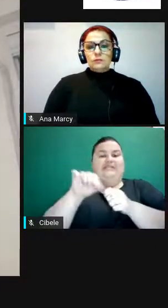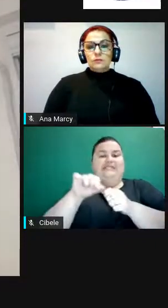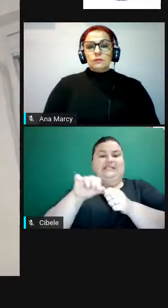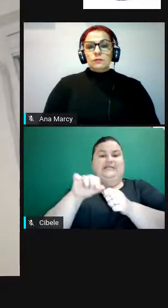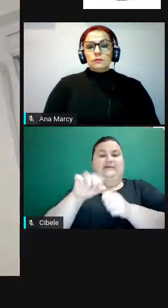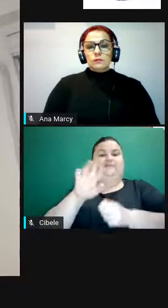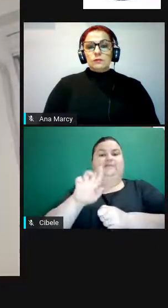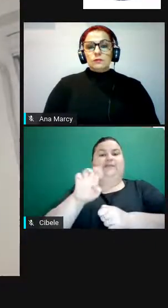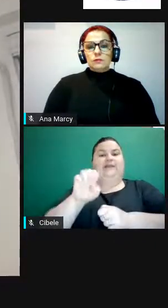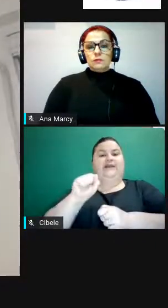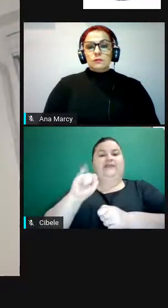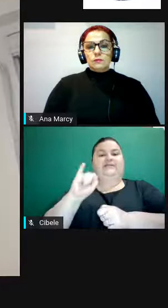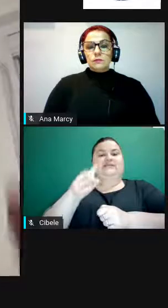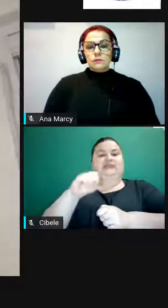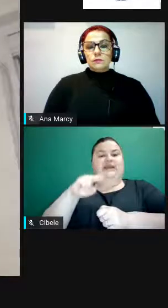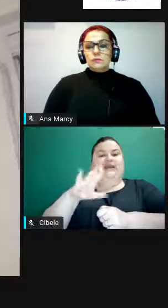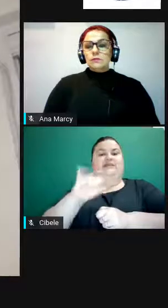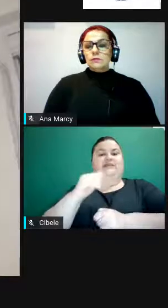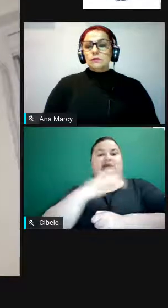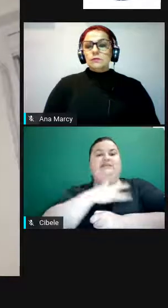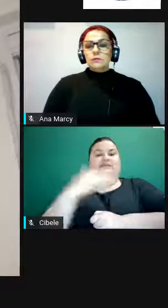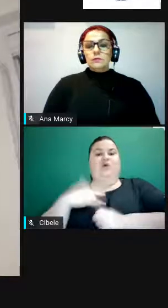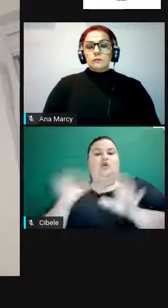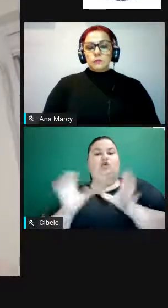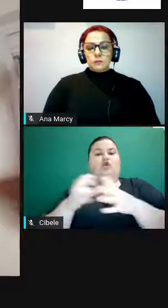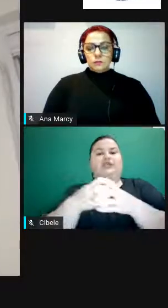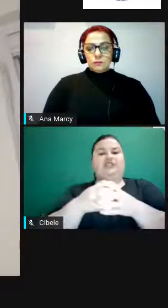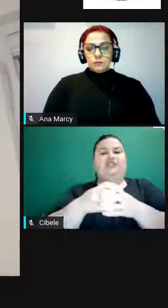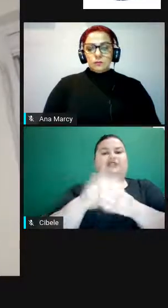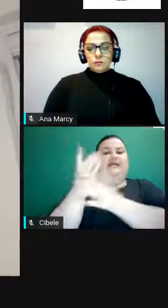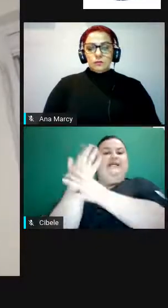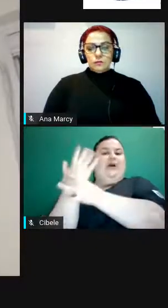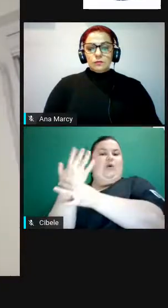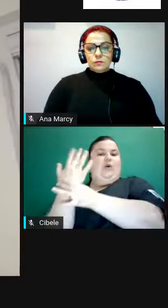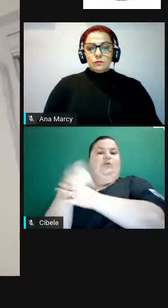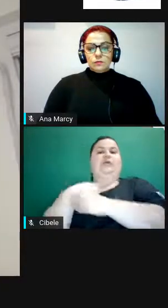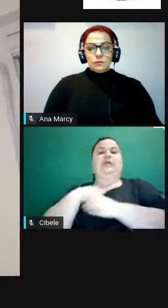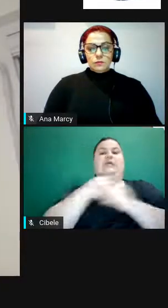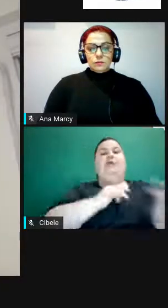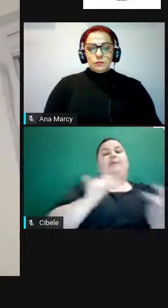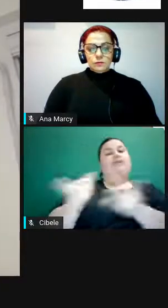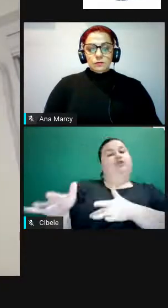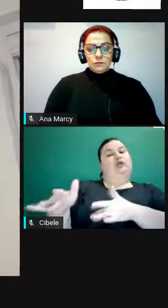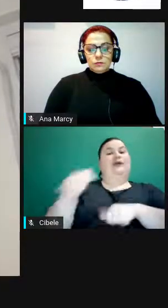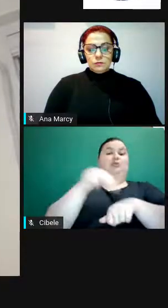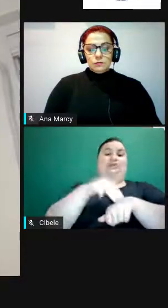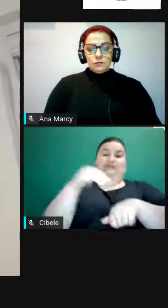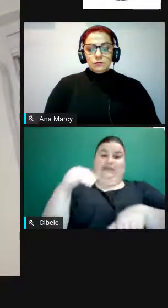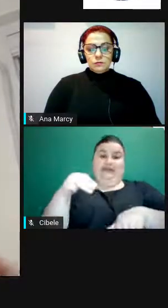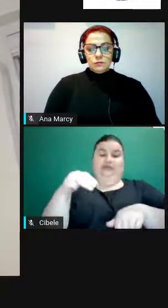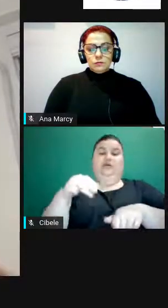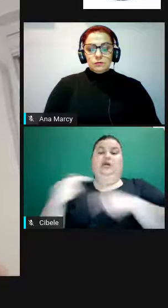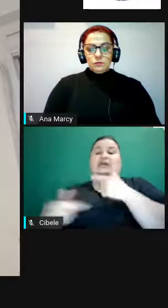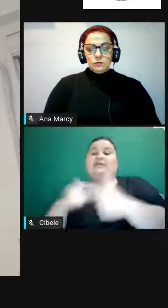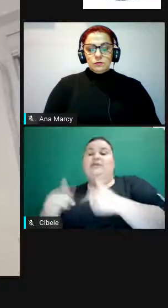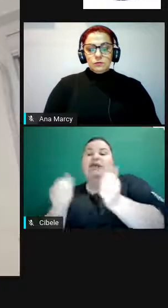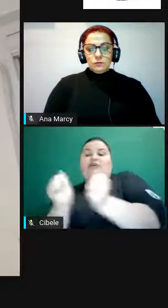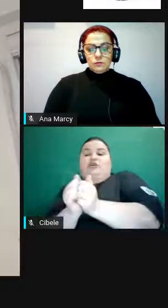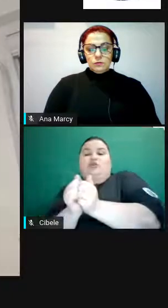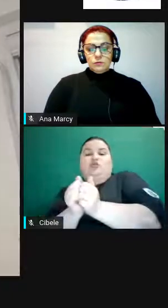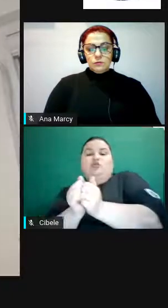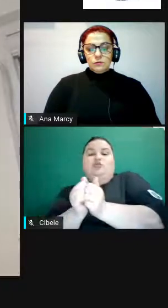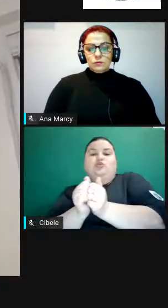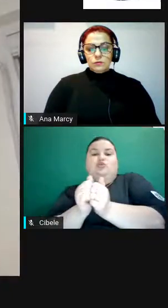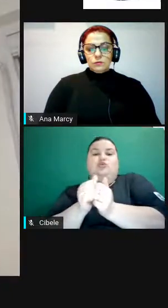UFRGS enquanto eu estava trabalhando com meu pai na Lavagem eu tinha abandonado o mês o investimento é para